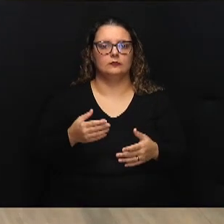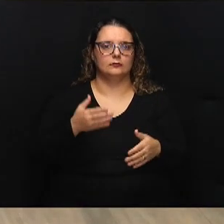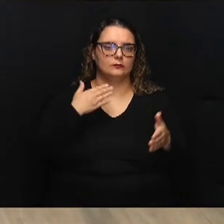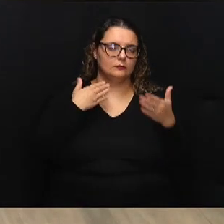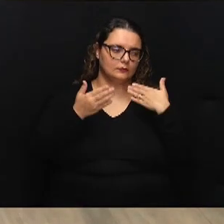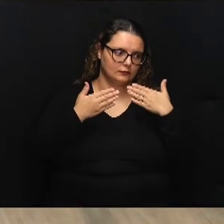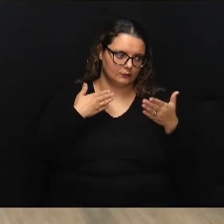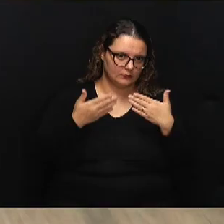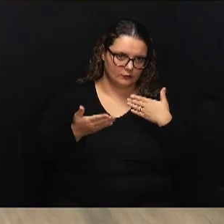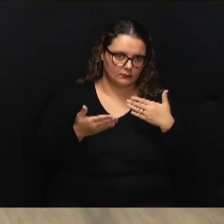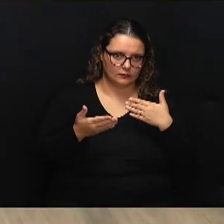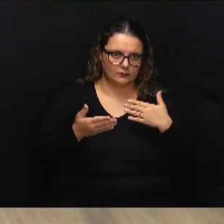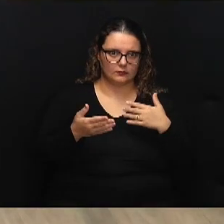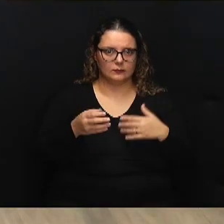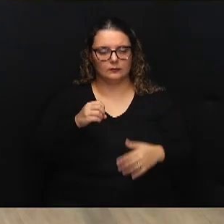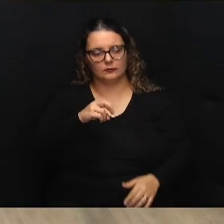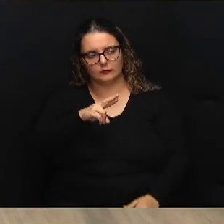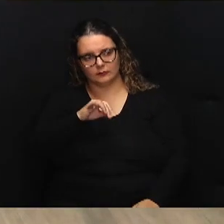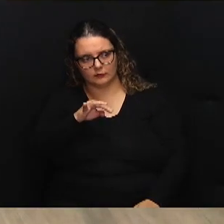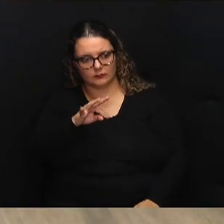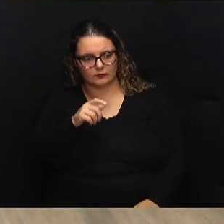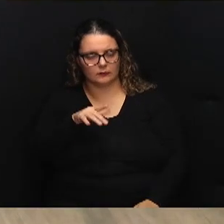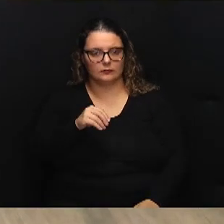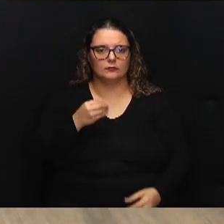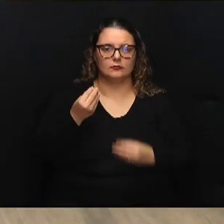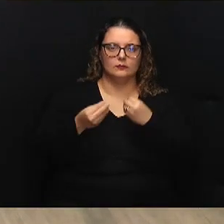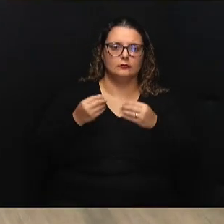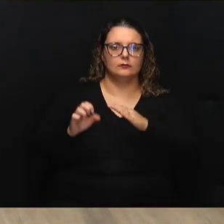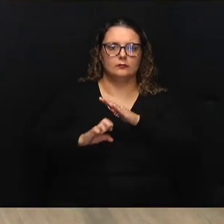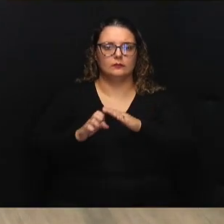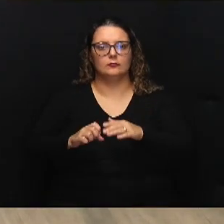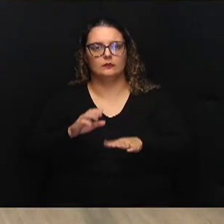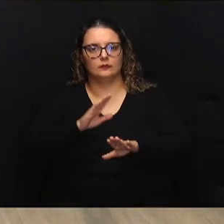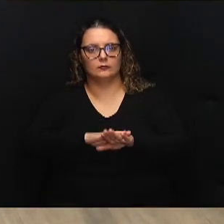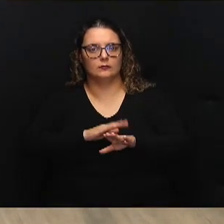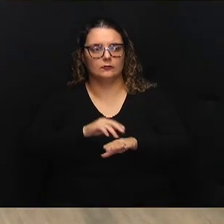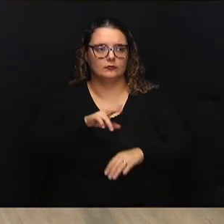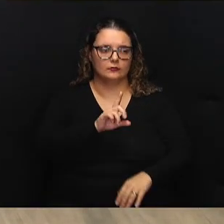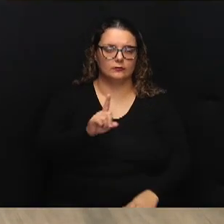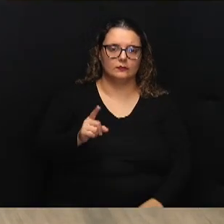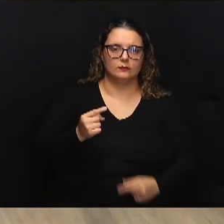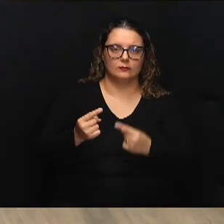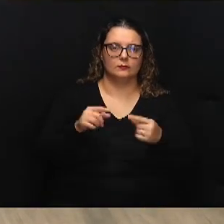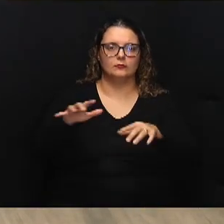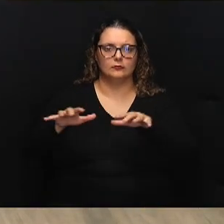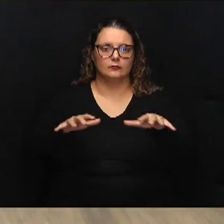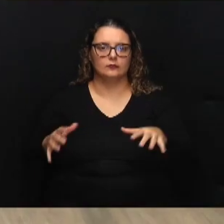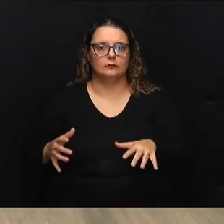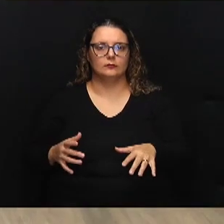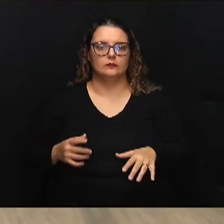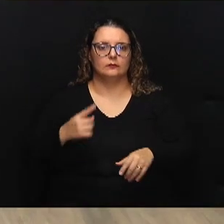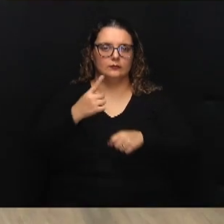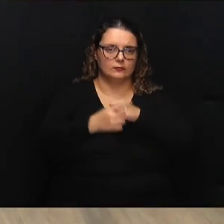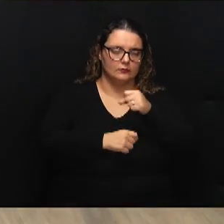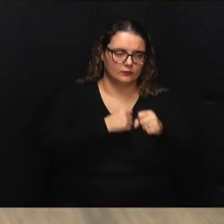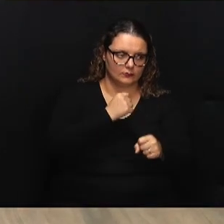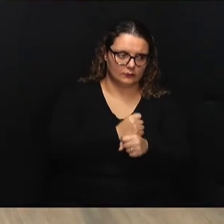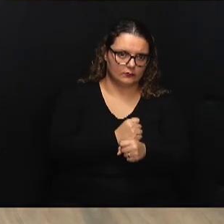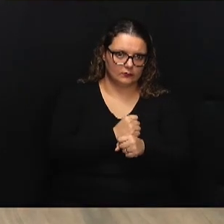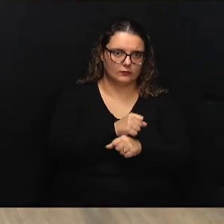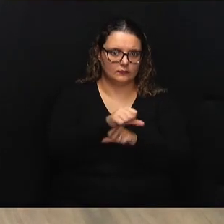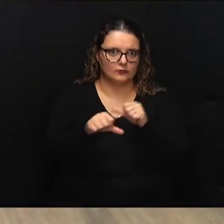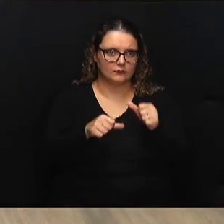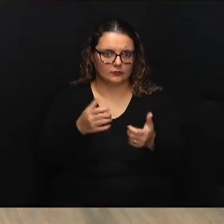conversa, né? Uma orientação de como a empresa deve agir ou não em cada situação. Daqui um ano, a situação